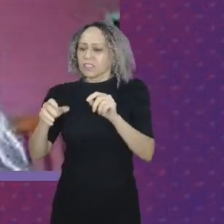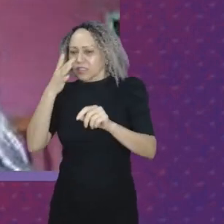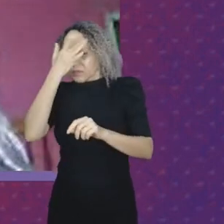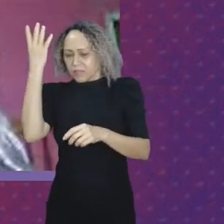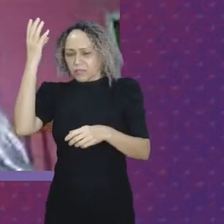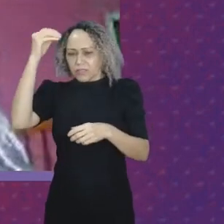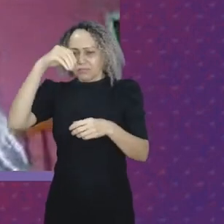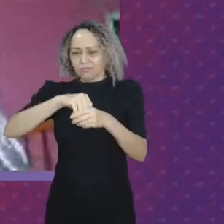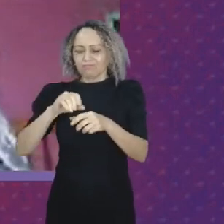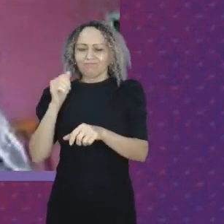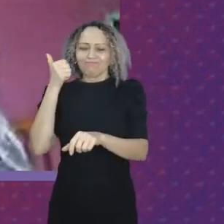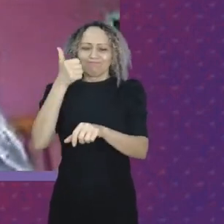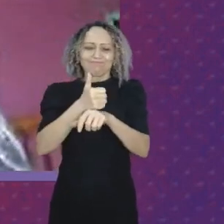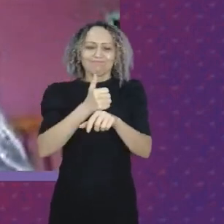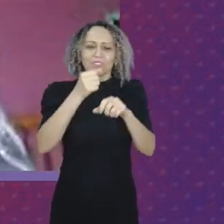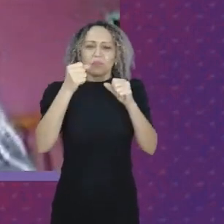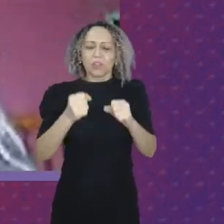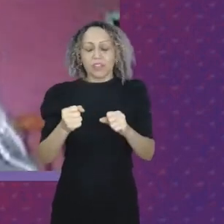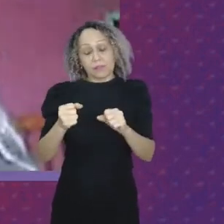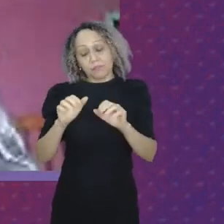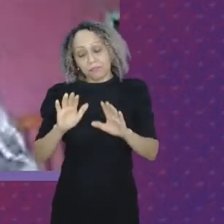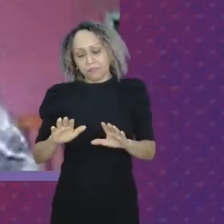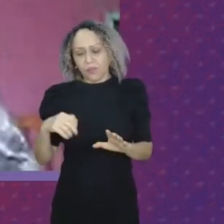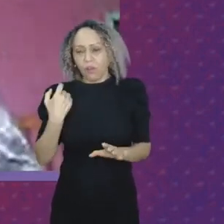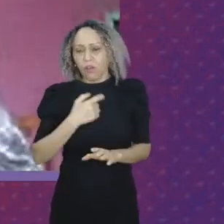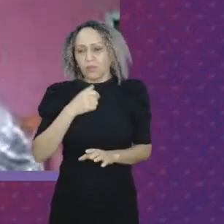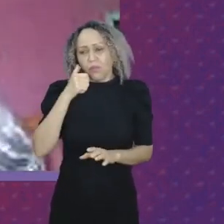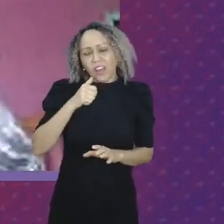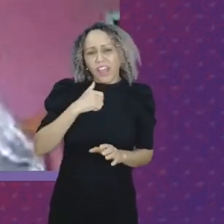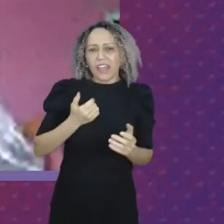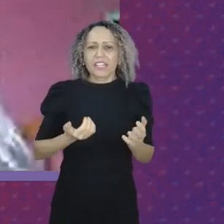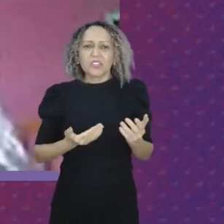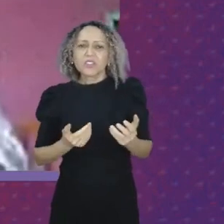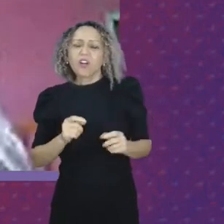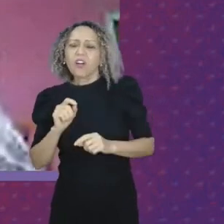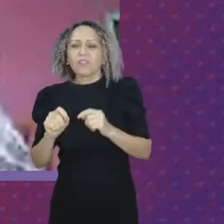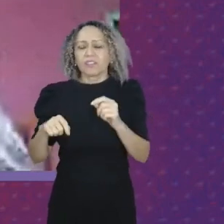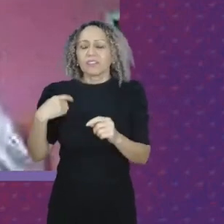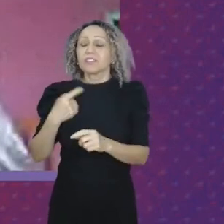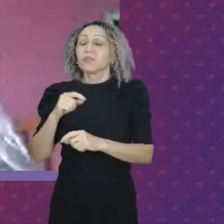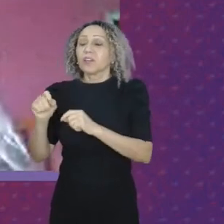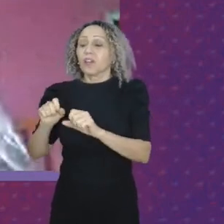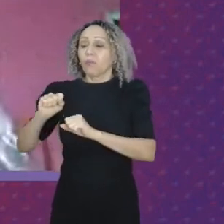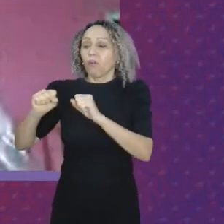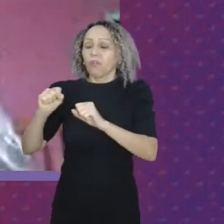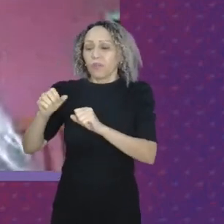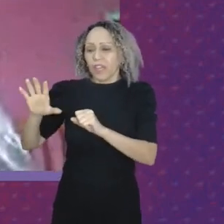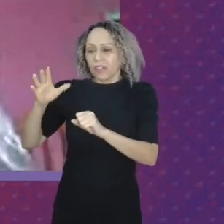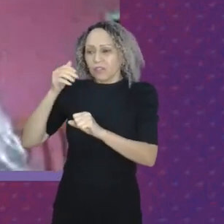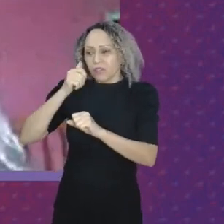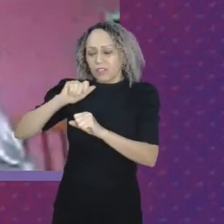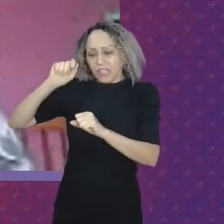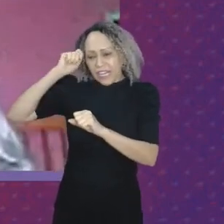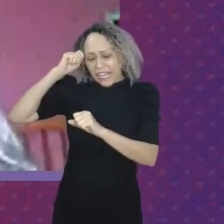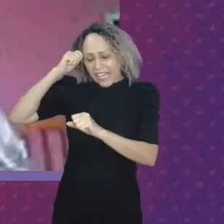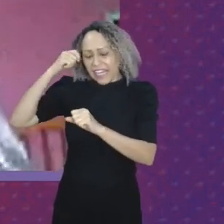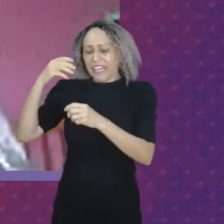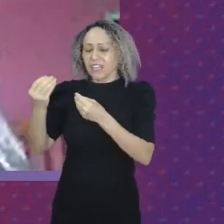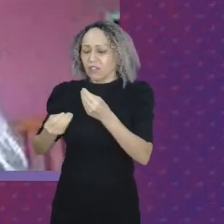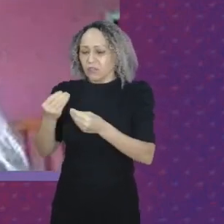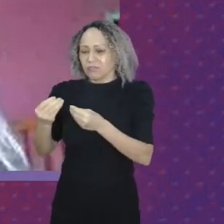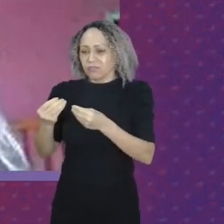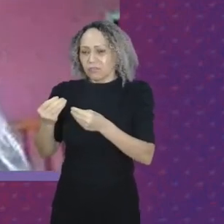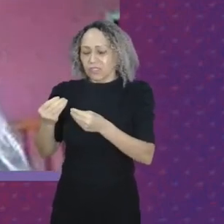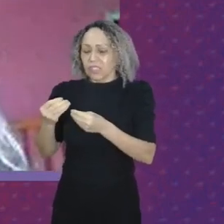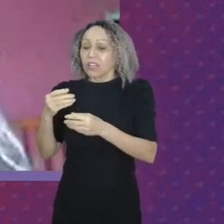tanto enquanto mulheres, enquanto jovens, a gente tem aí todo o movimento negro articulado, fazendo discussões do quanto